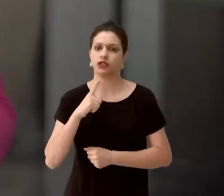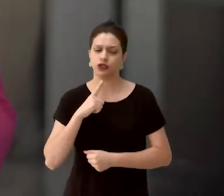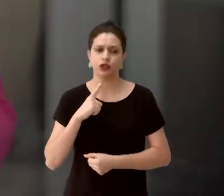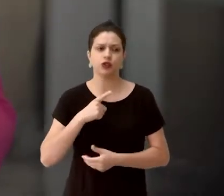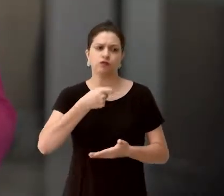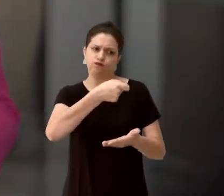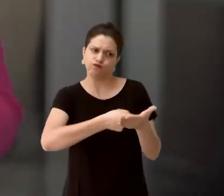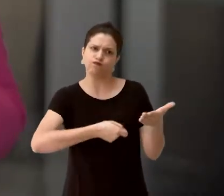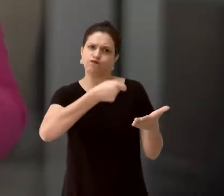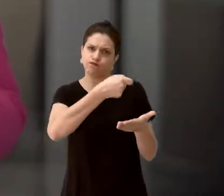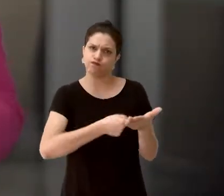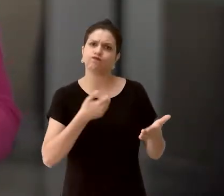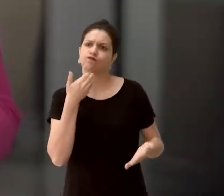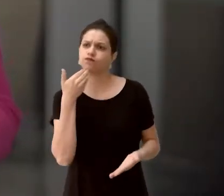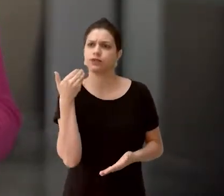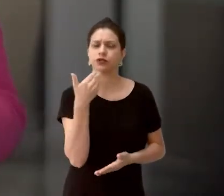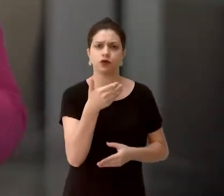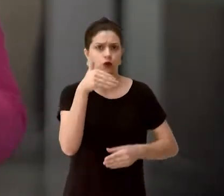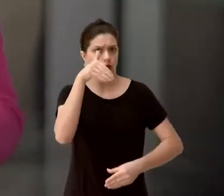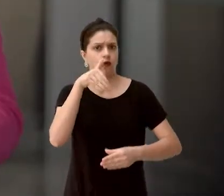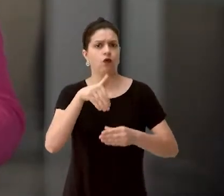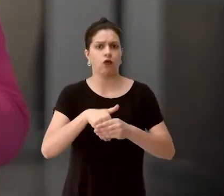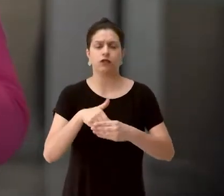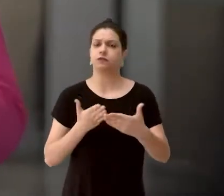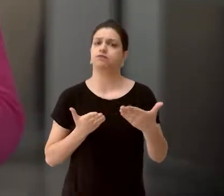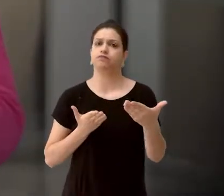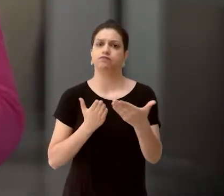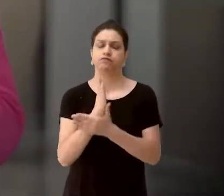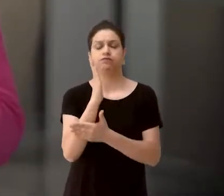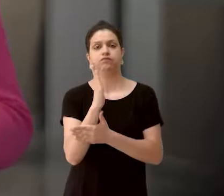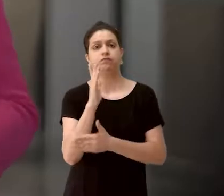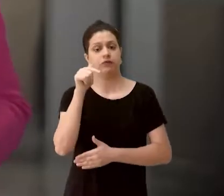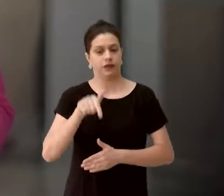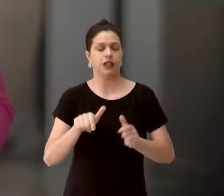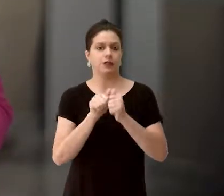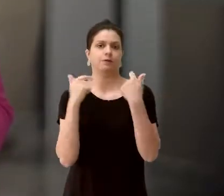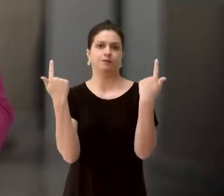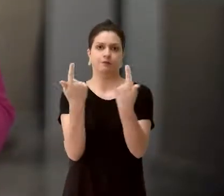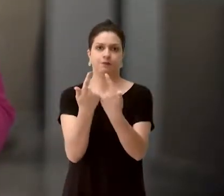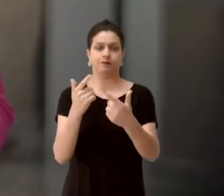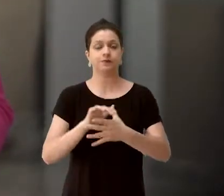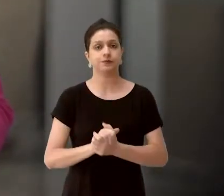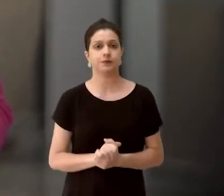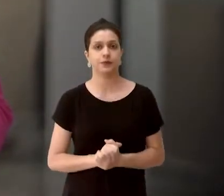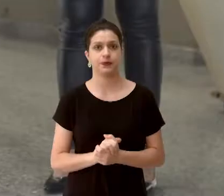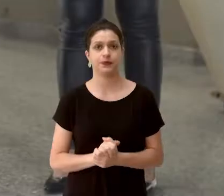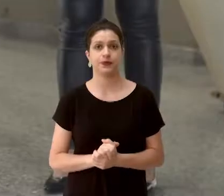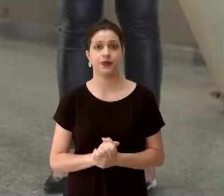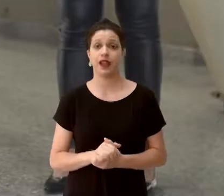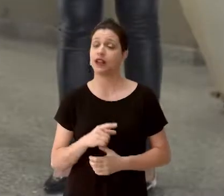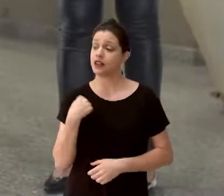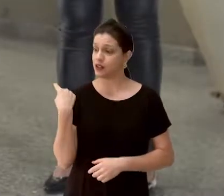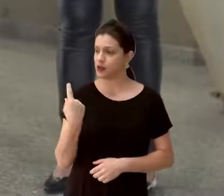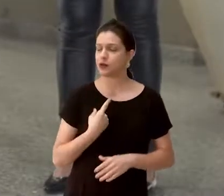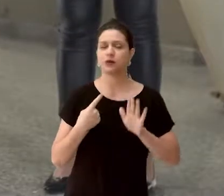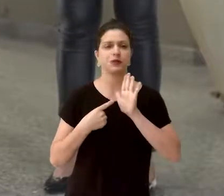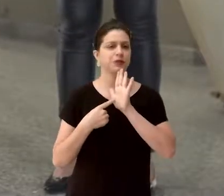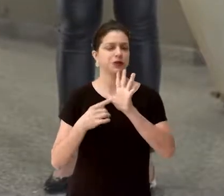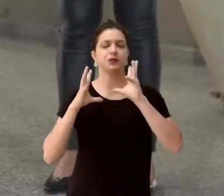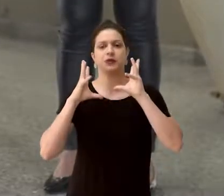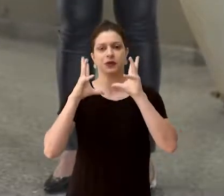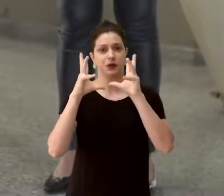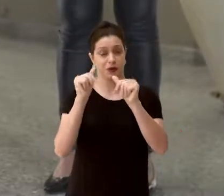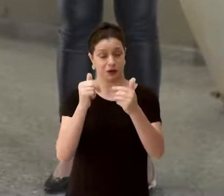suas demandas, debatidas, votadas e aprovadas aqui na Casa de Leis. E a gente vai